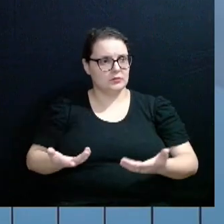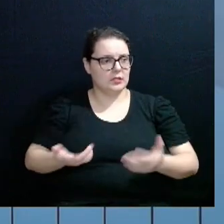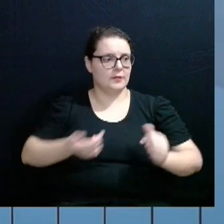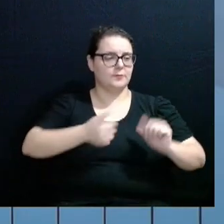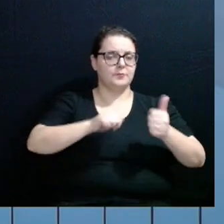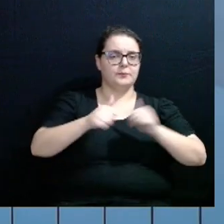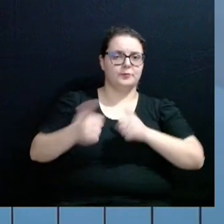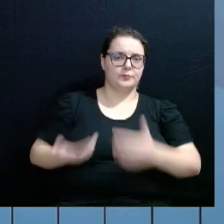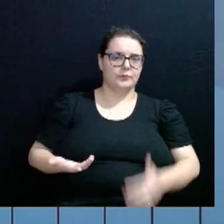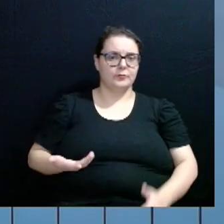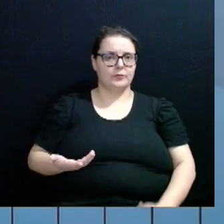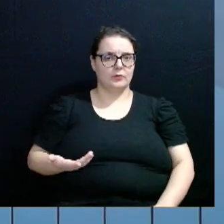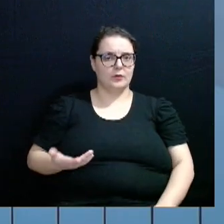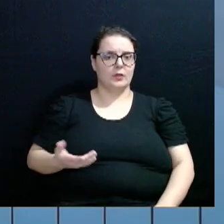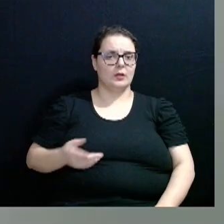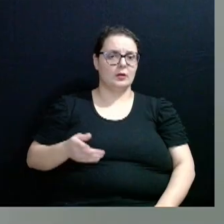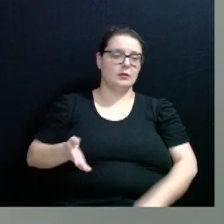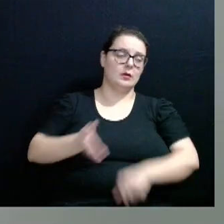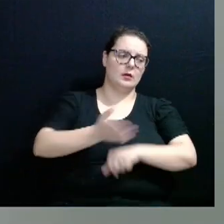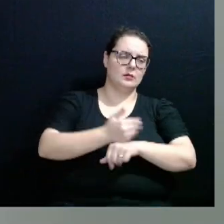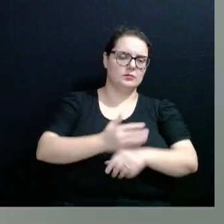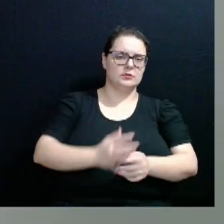avaliação precoce?